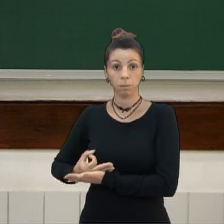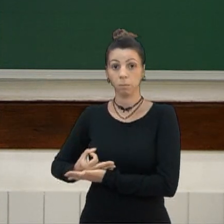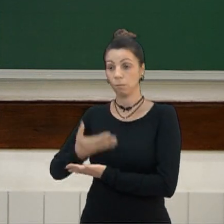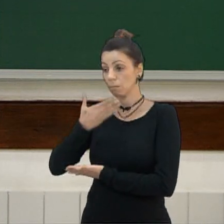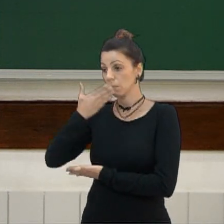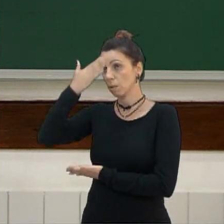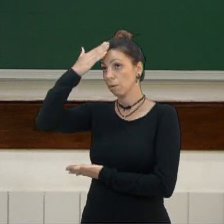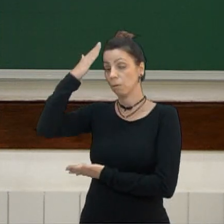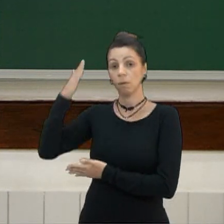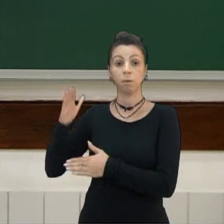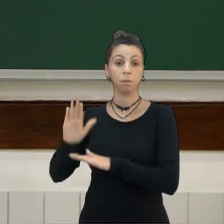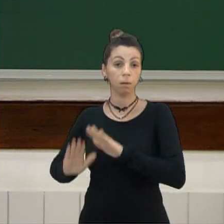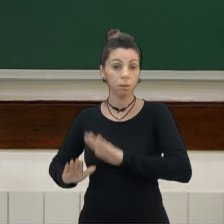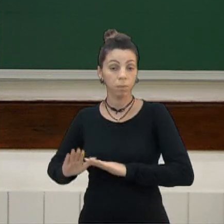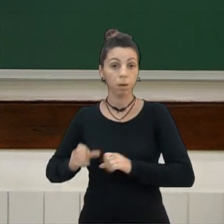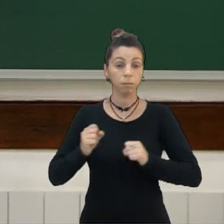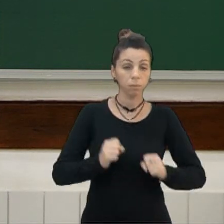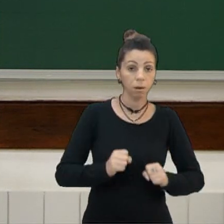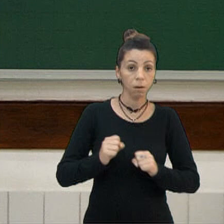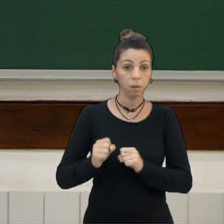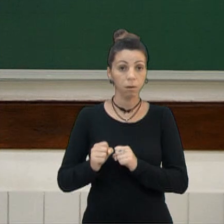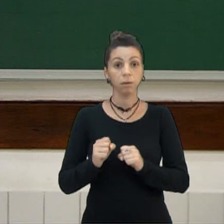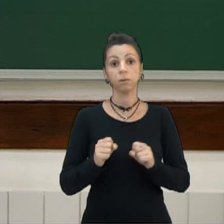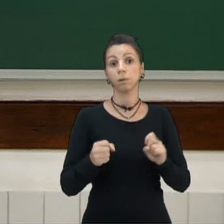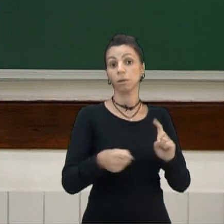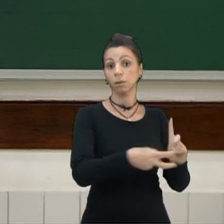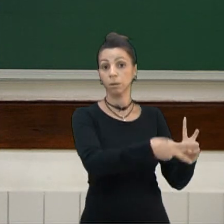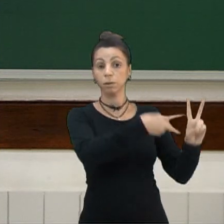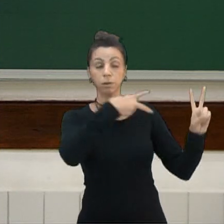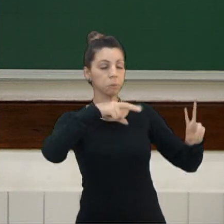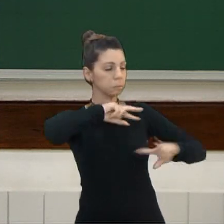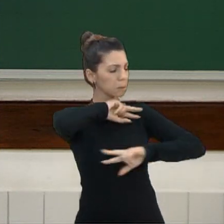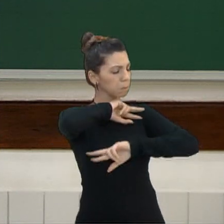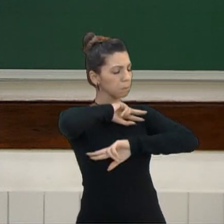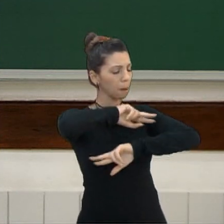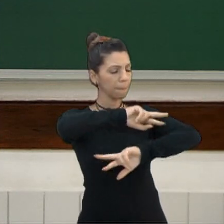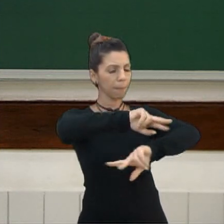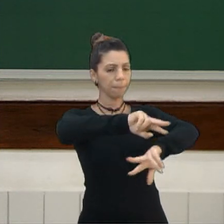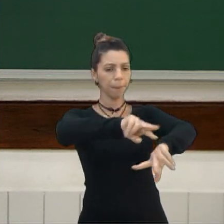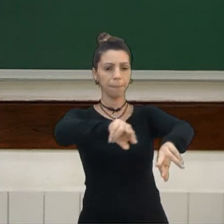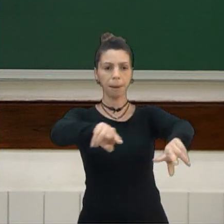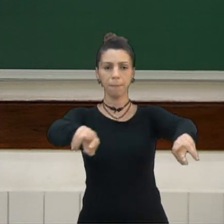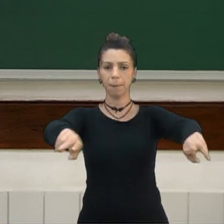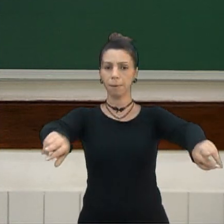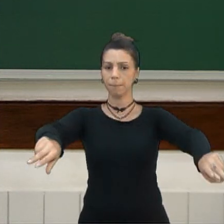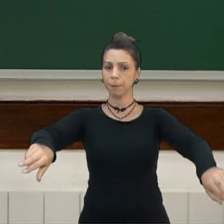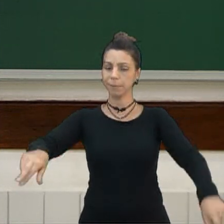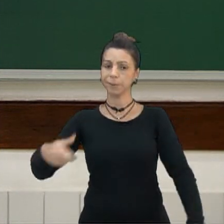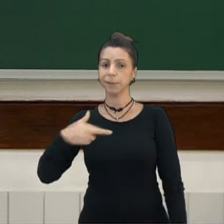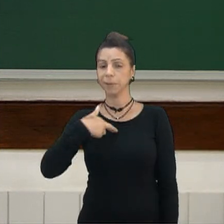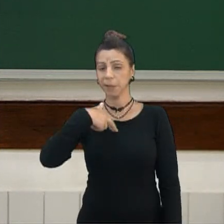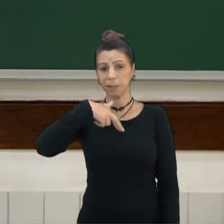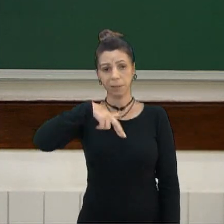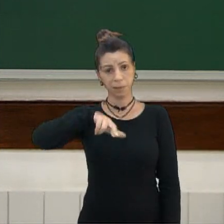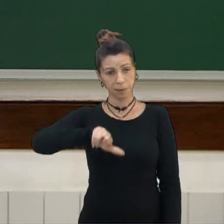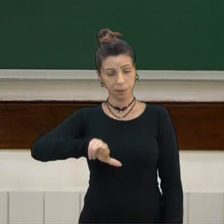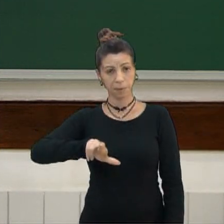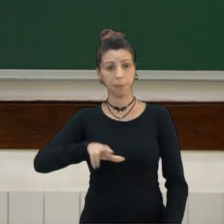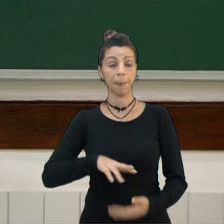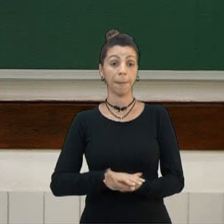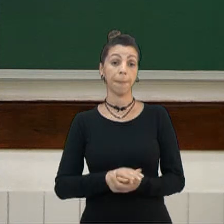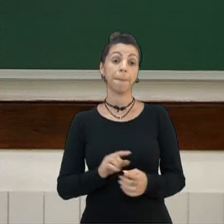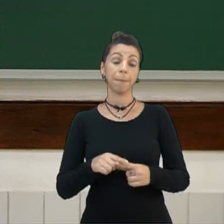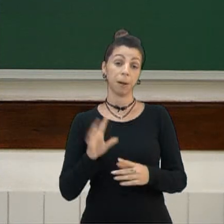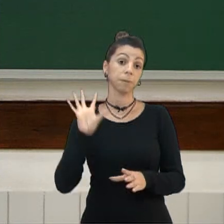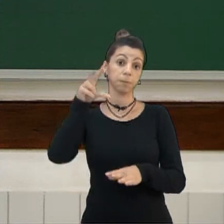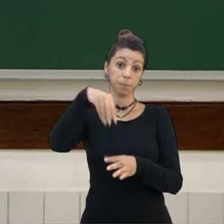hinduístas, candomblé, indígena, então em uma infinidade de religiões aí que desde sempre a gente conhece todas. Mas nós